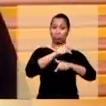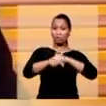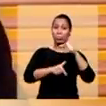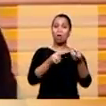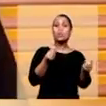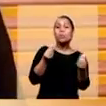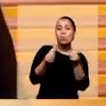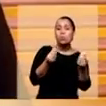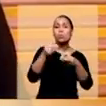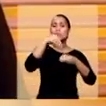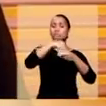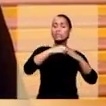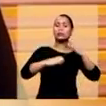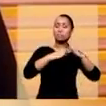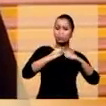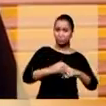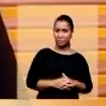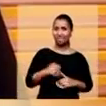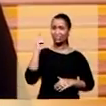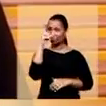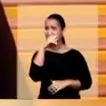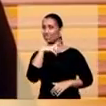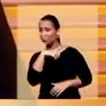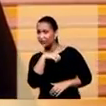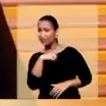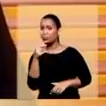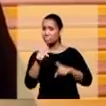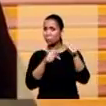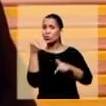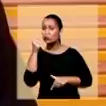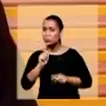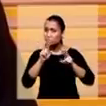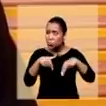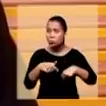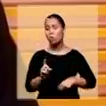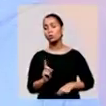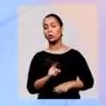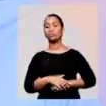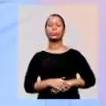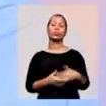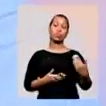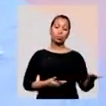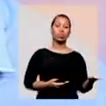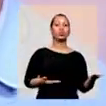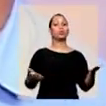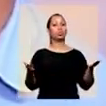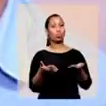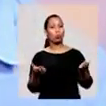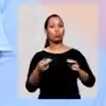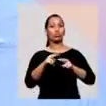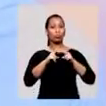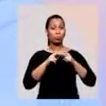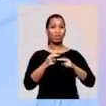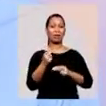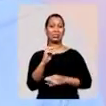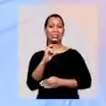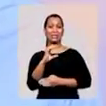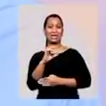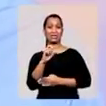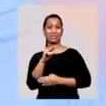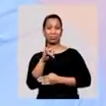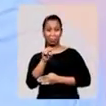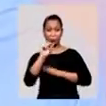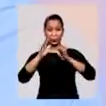trabalho, como que está o mercado para eles? Está mais difícil para eles conseguirem emprego ou não? Digamos que hoje, com a recessão econômica, a gente